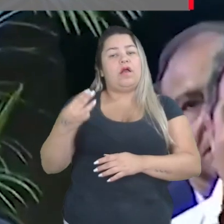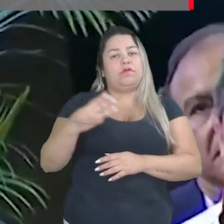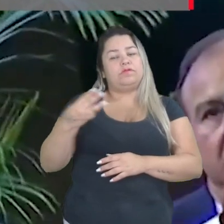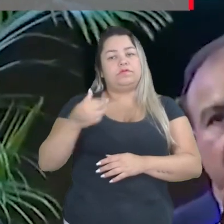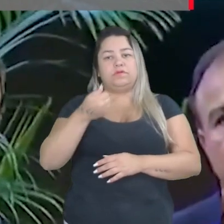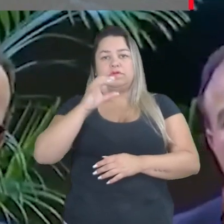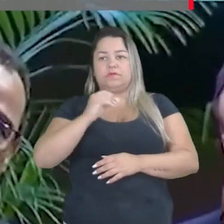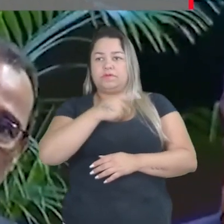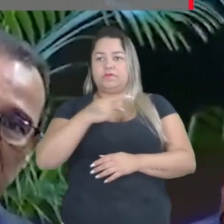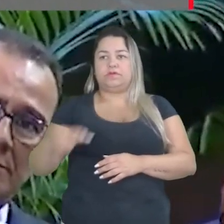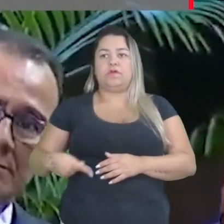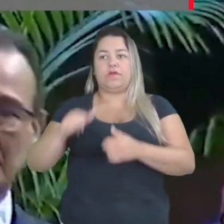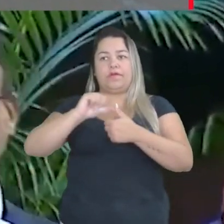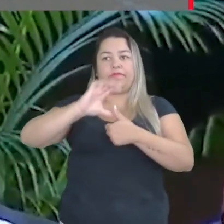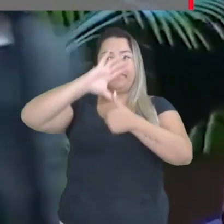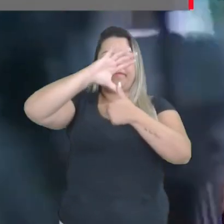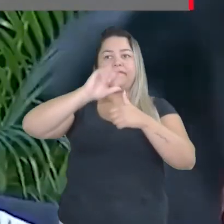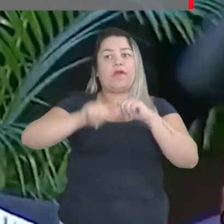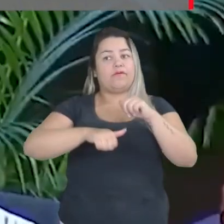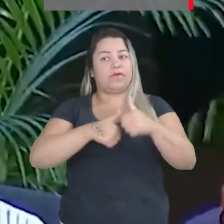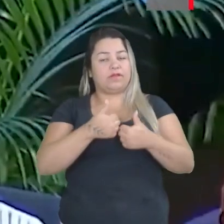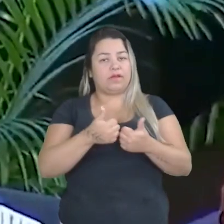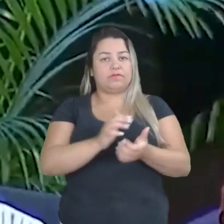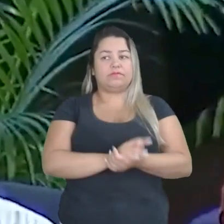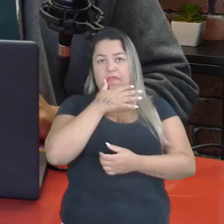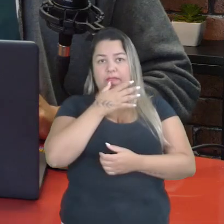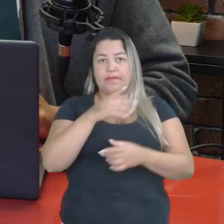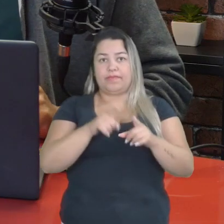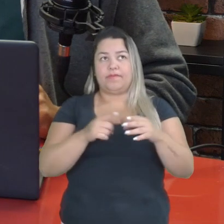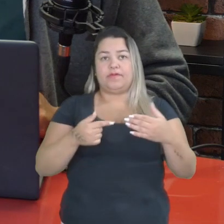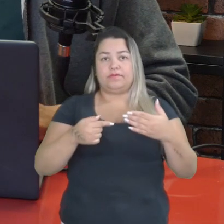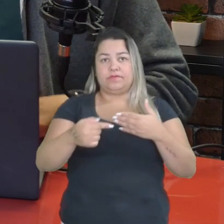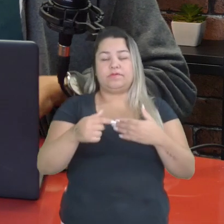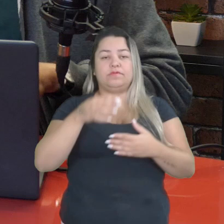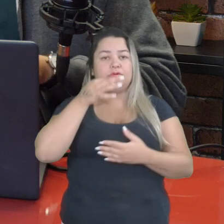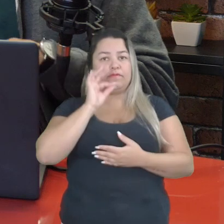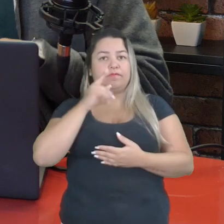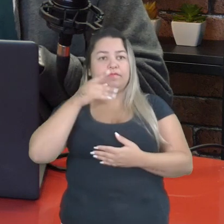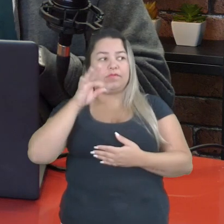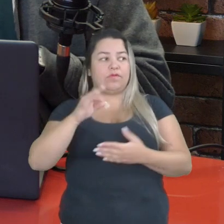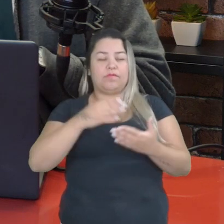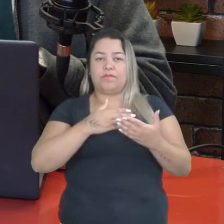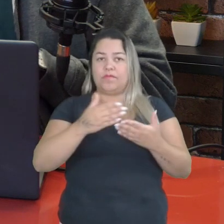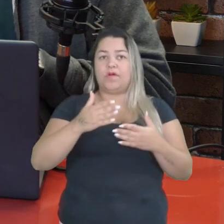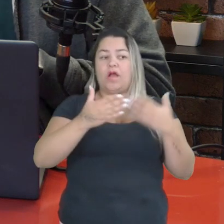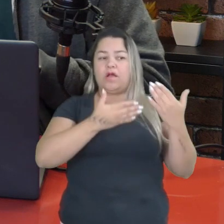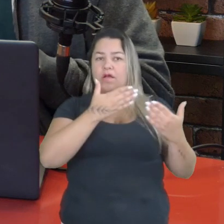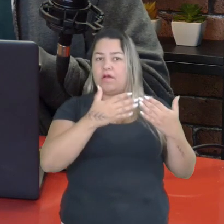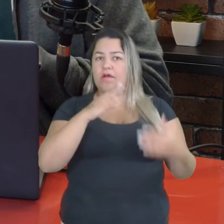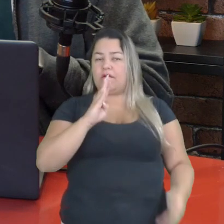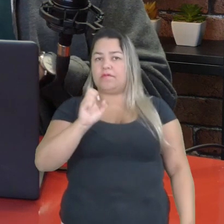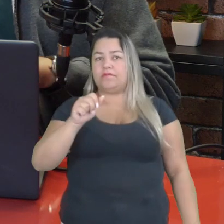posição entre os 10 presidentes sul-americanos avaliados. E a semana no Café PT começou com um